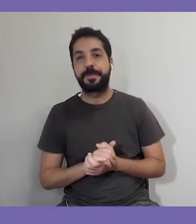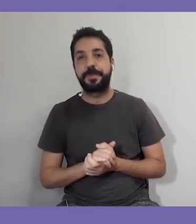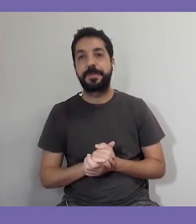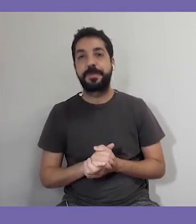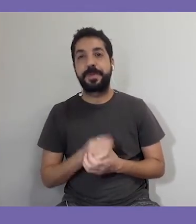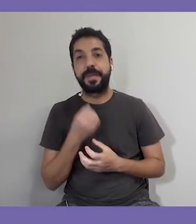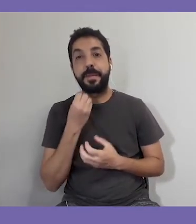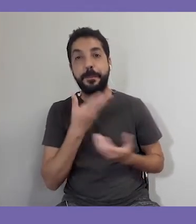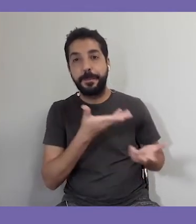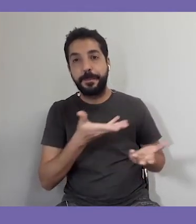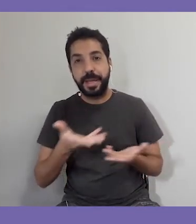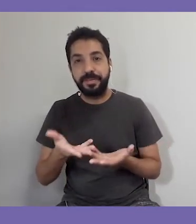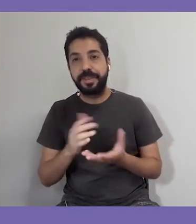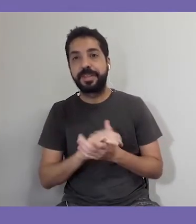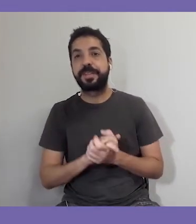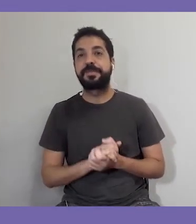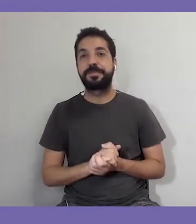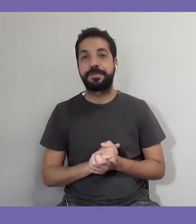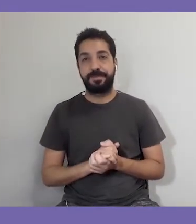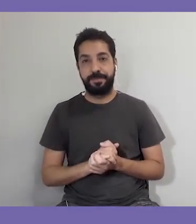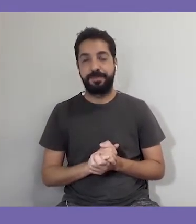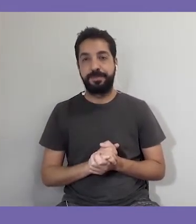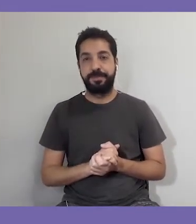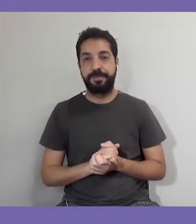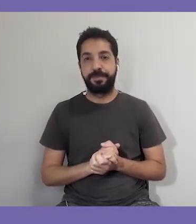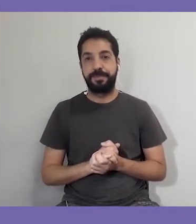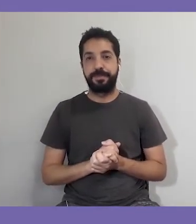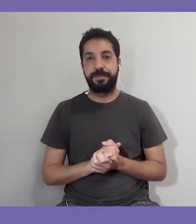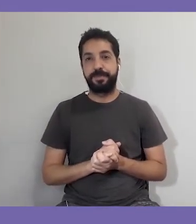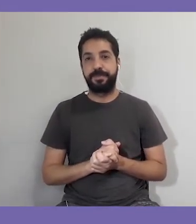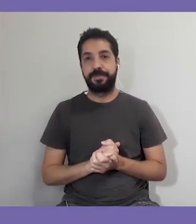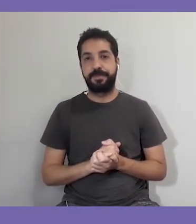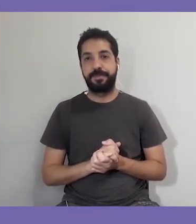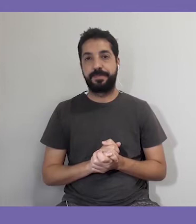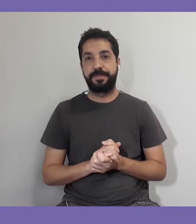Joia. Bem-vinda.